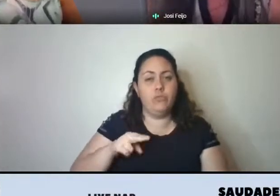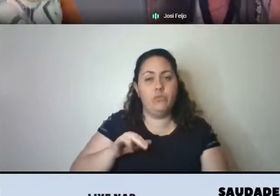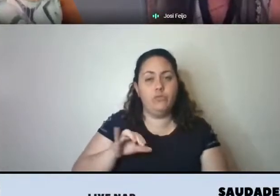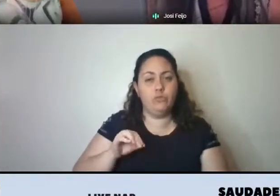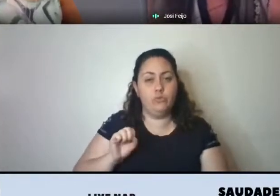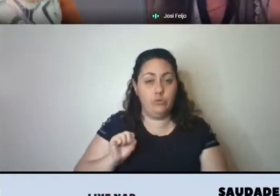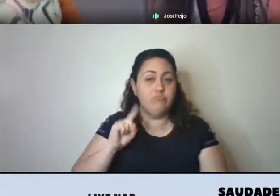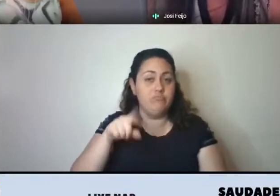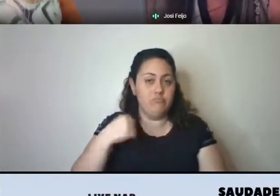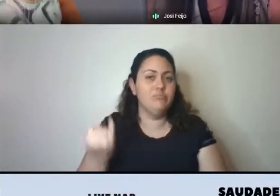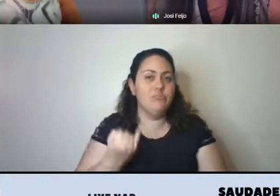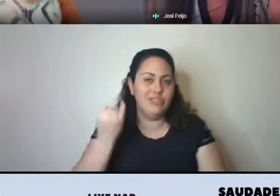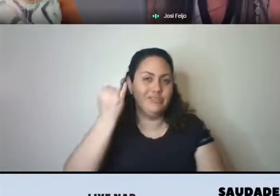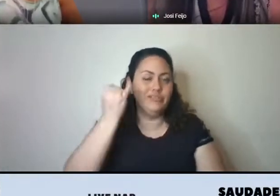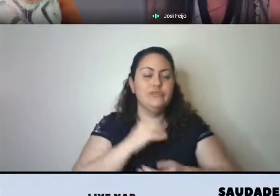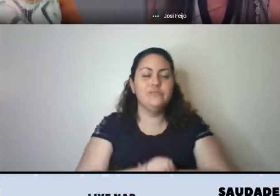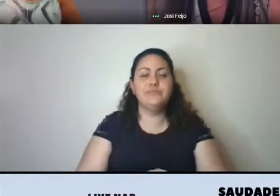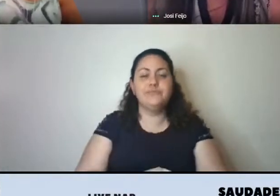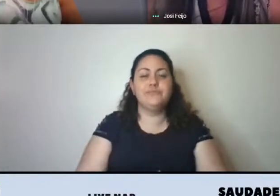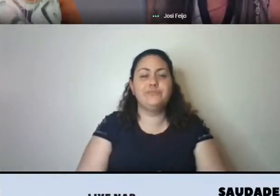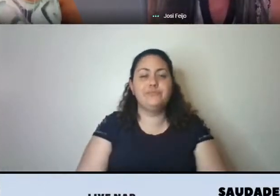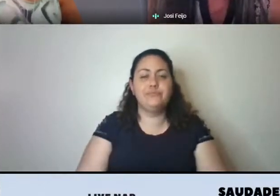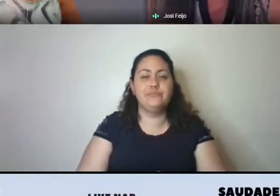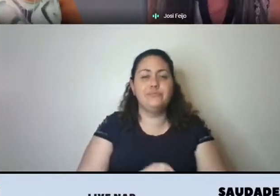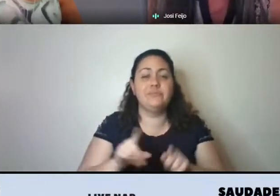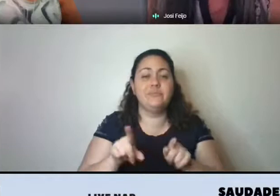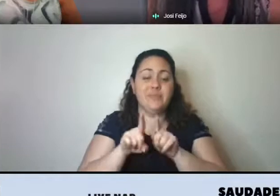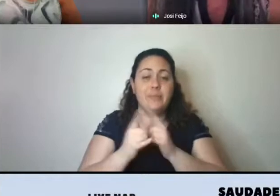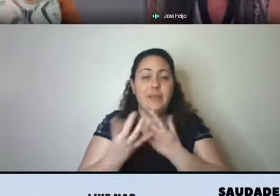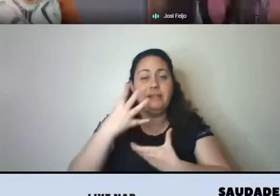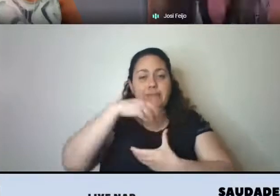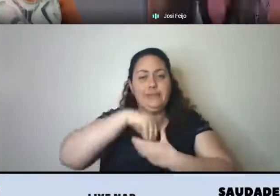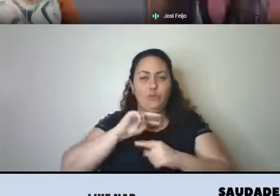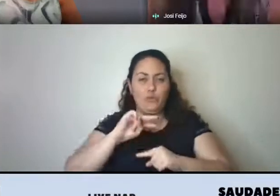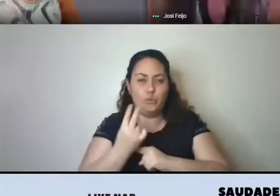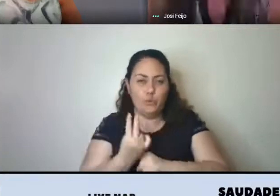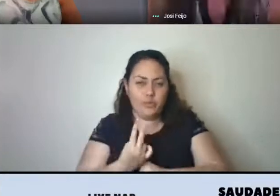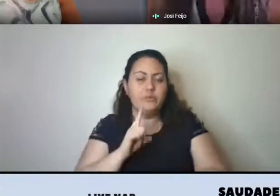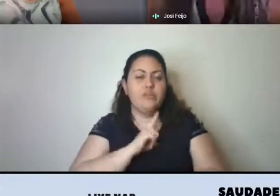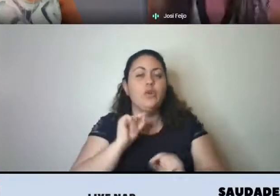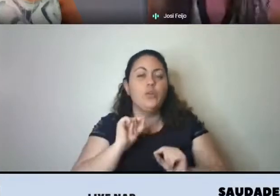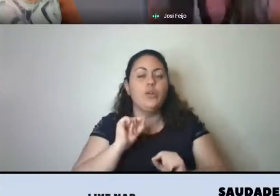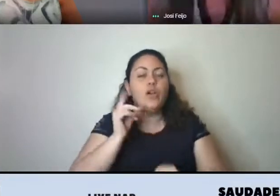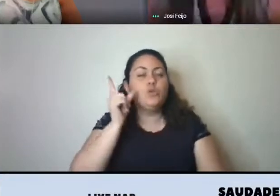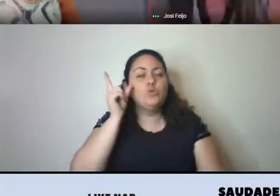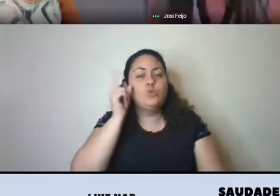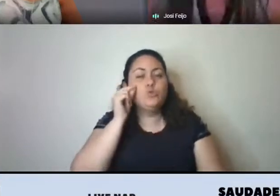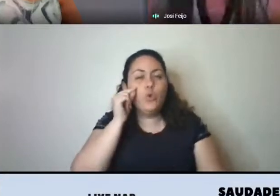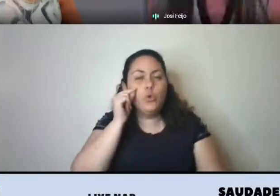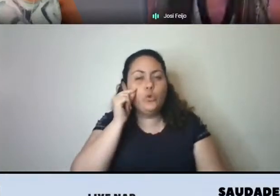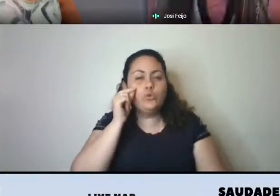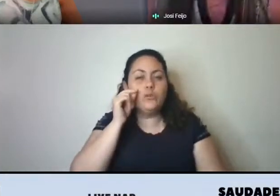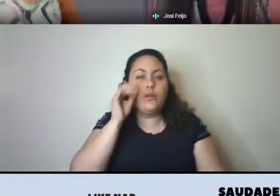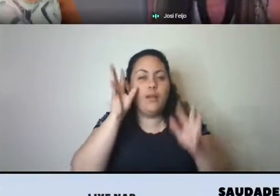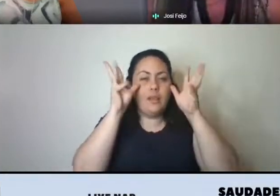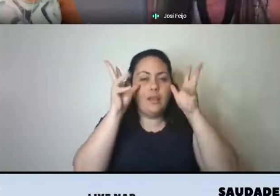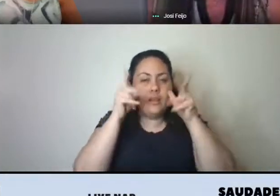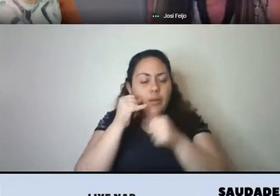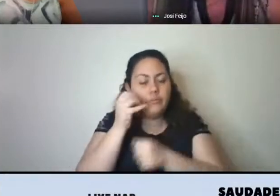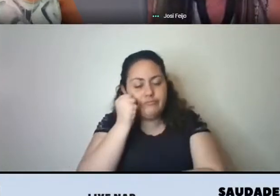Dentro dessa rotina de autocuidado também a questão da higiene do sono, né? Daqui a pouco,